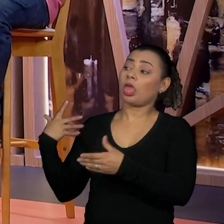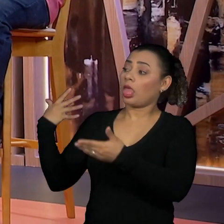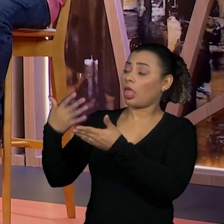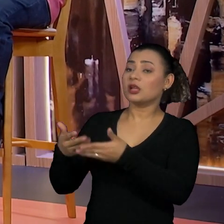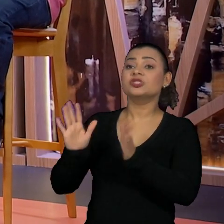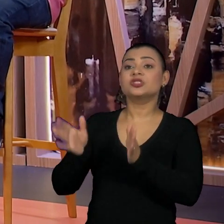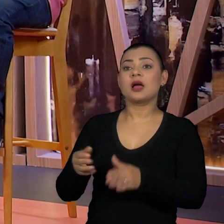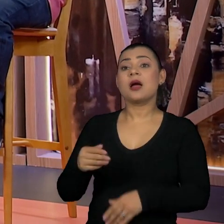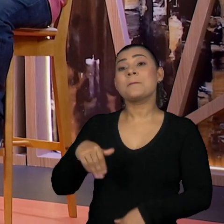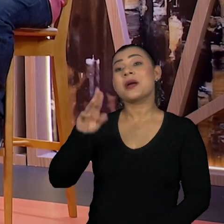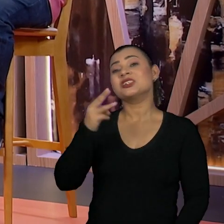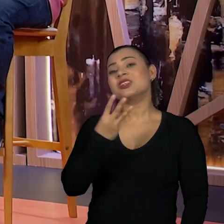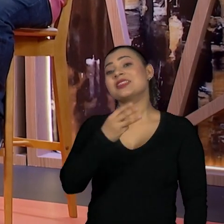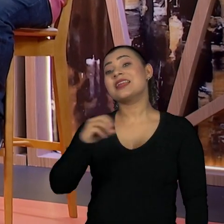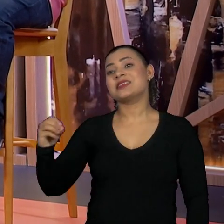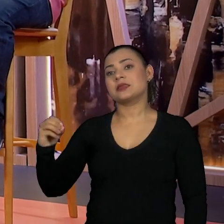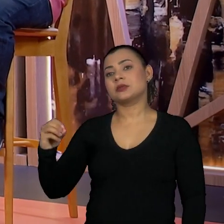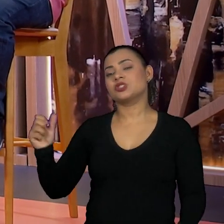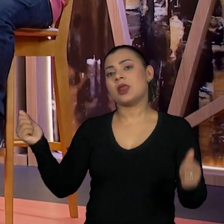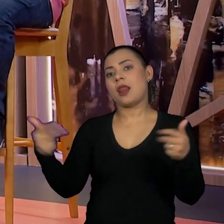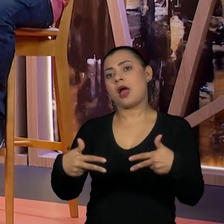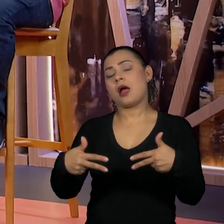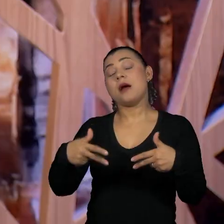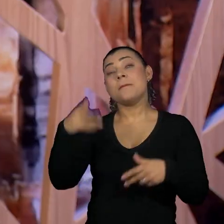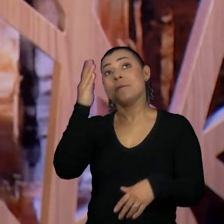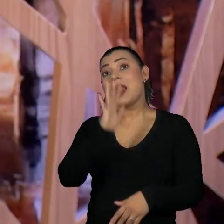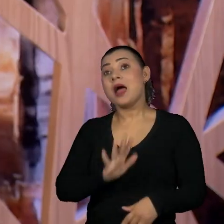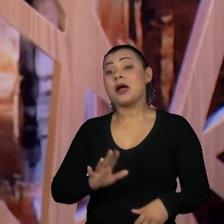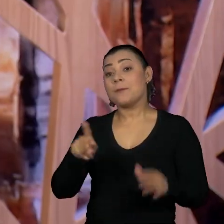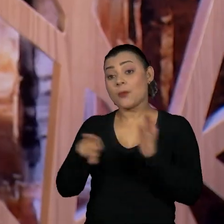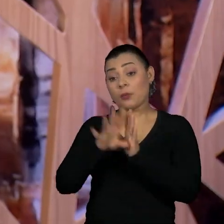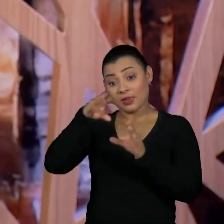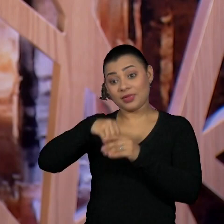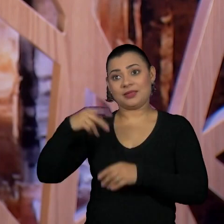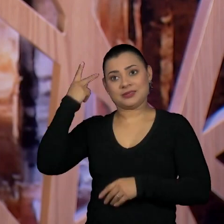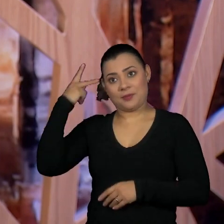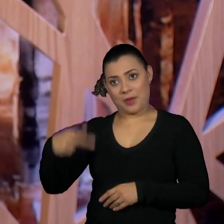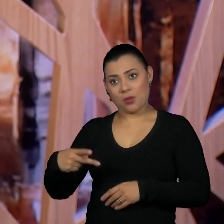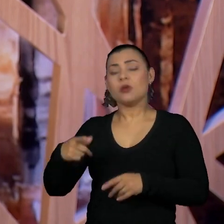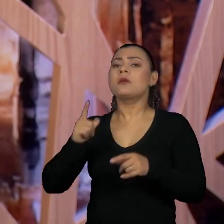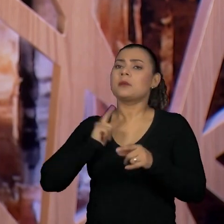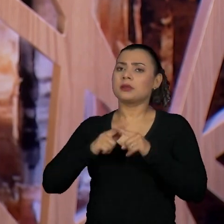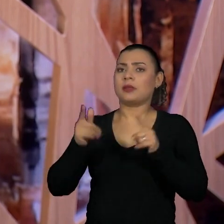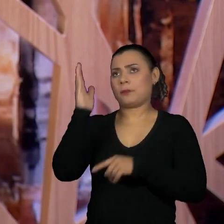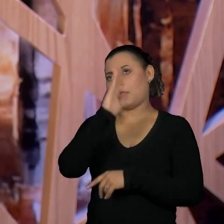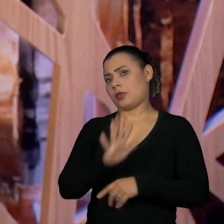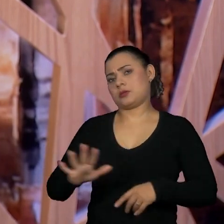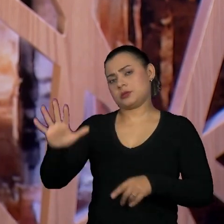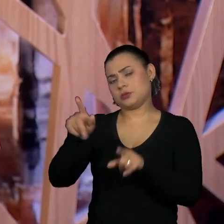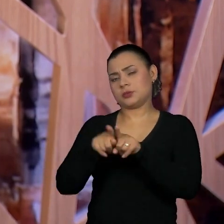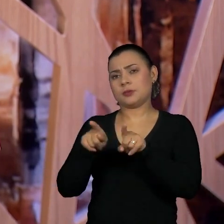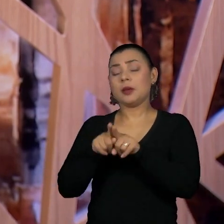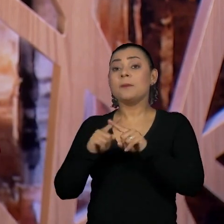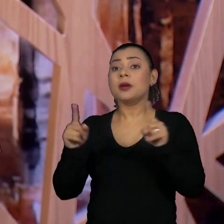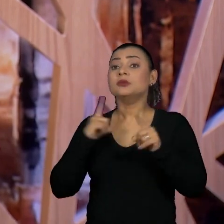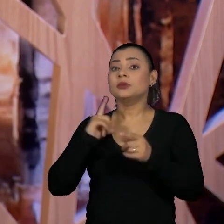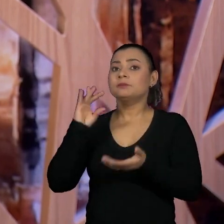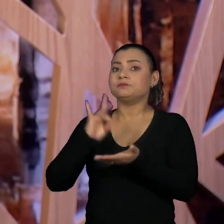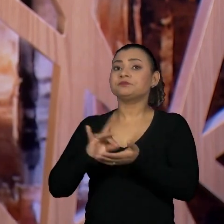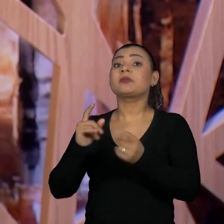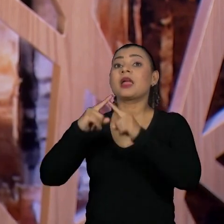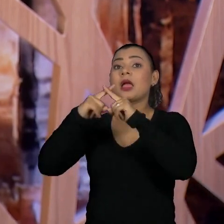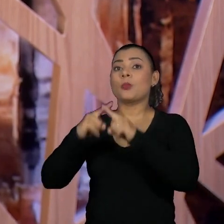são quase 300 comunidades no Brasil todo. Agora vai ter o slam de São Paulo, né, o campeonato estadual,